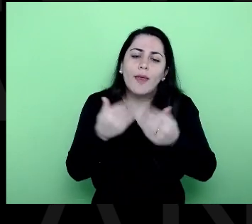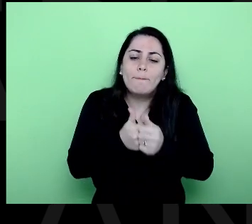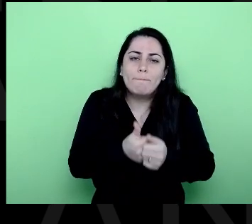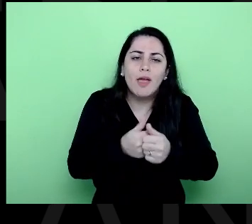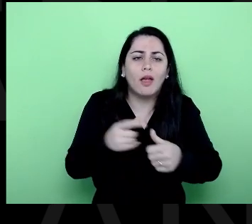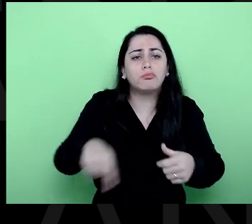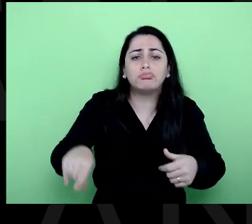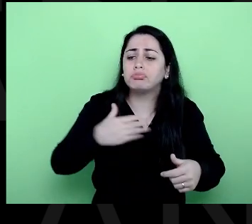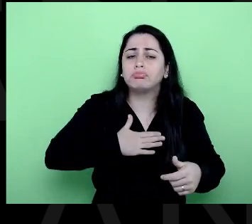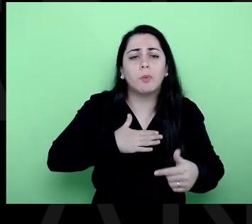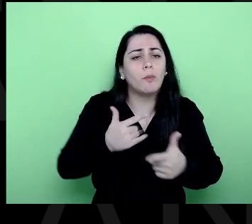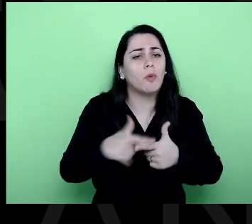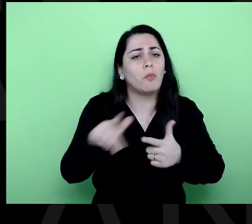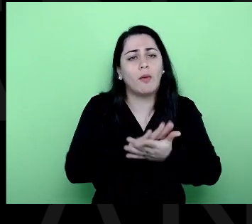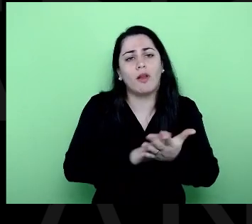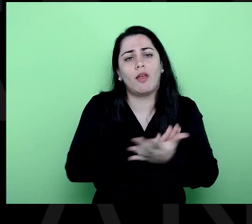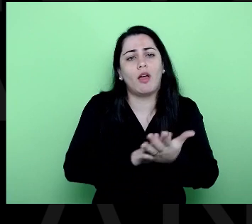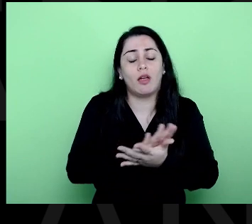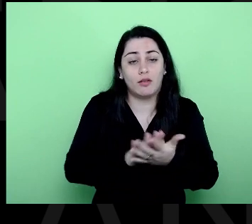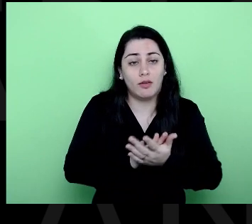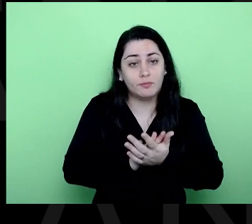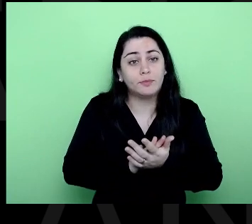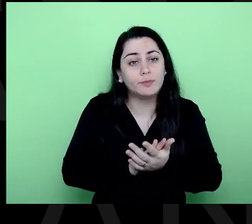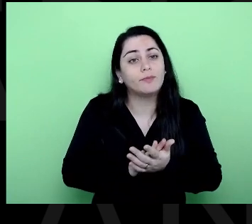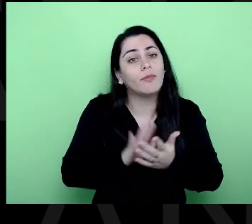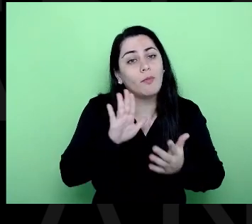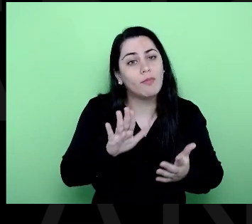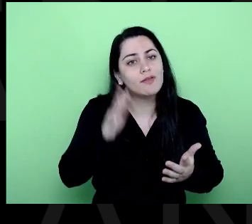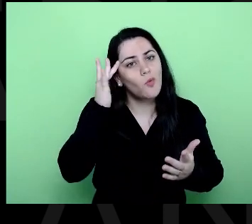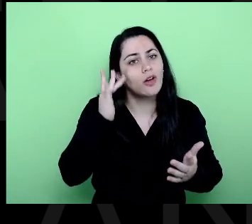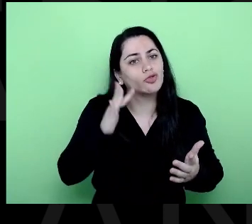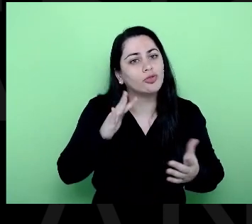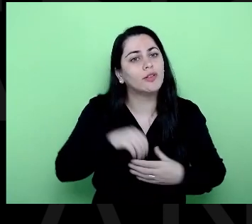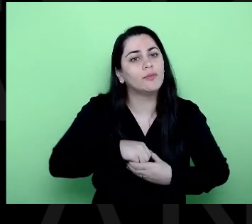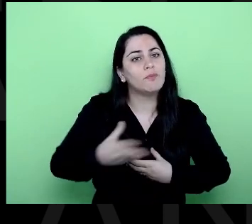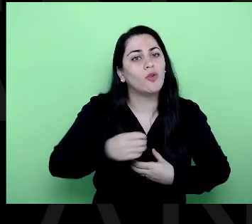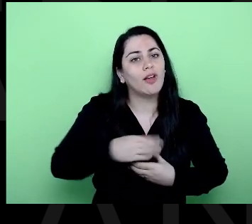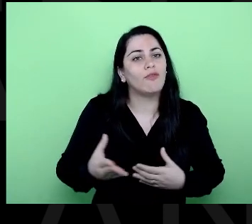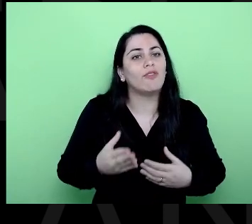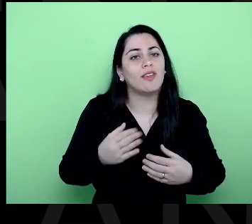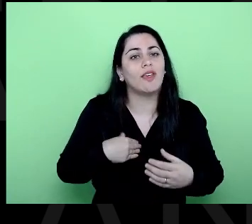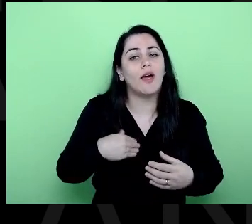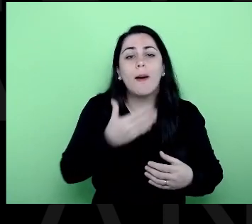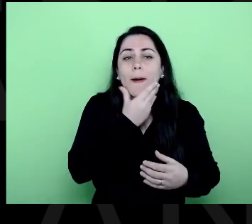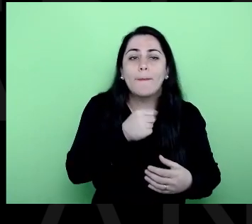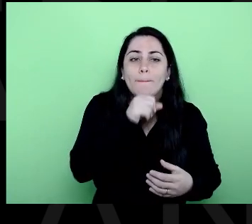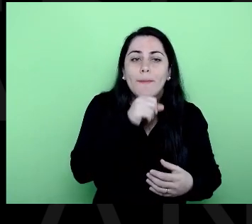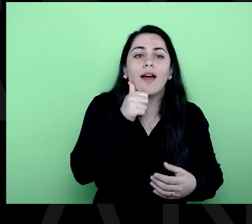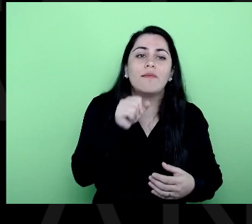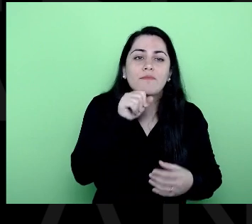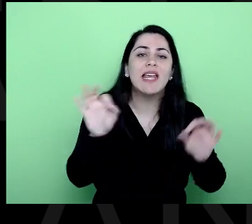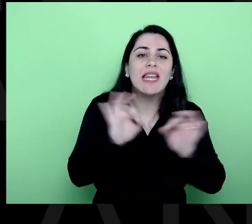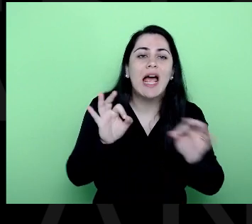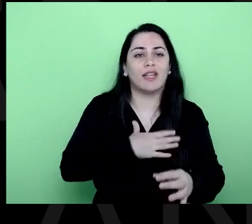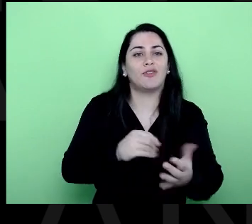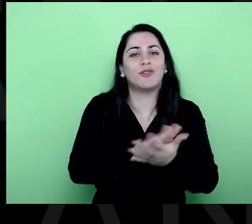nenhum problema, não, mas eu acho que biografado órfão e sem filhos deve ser mais fácil.